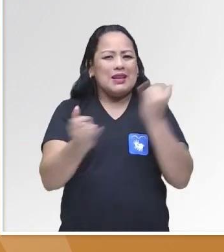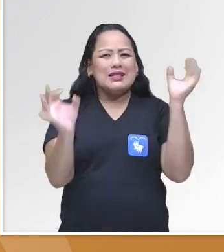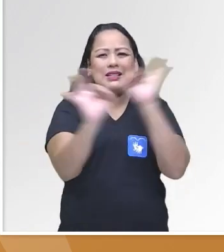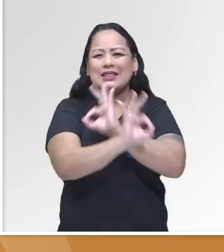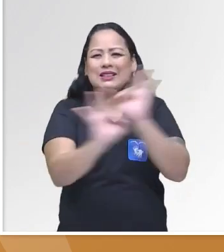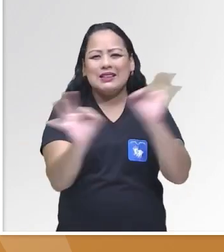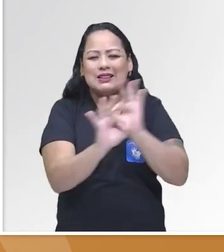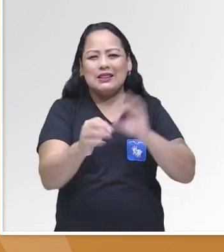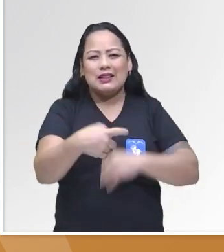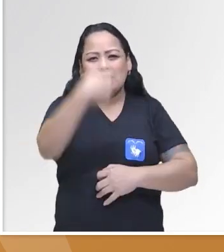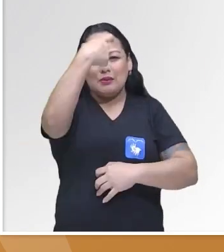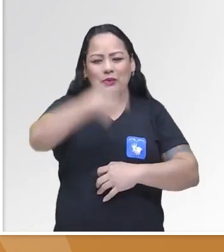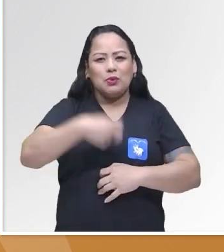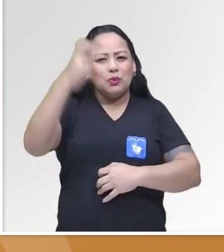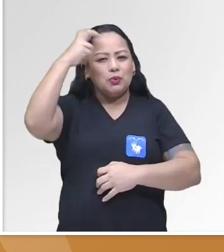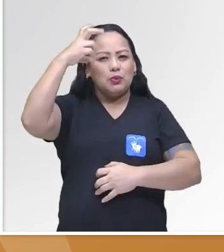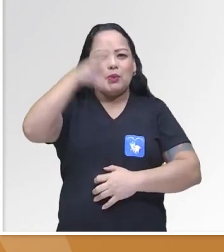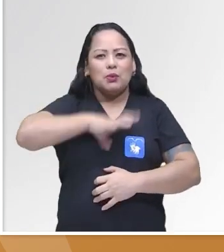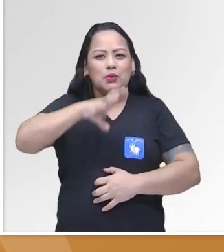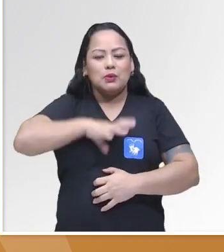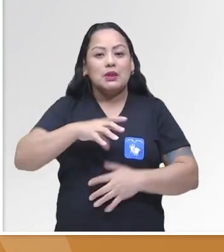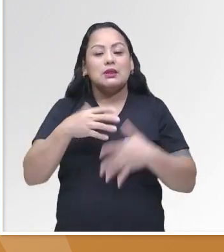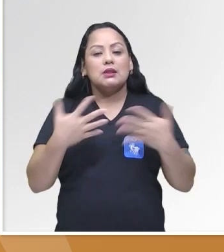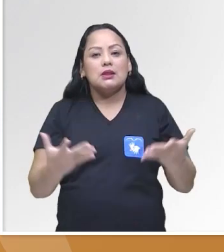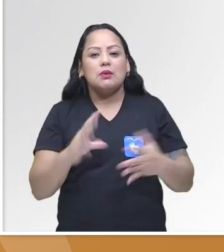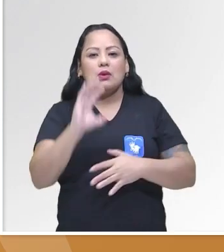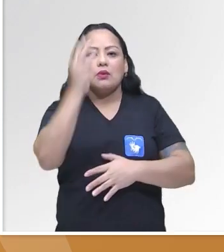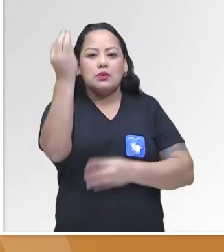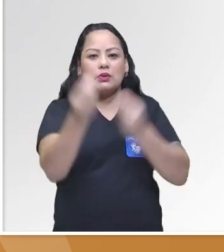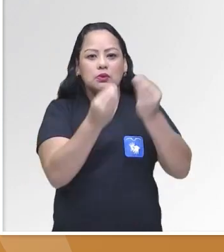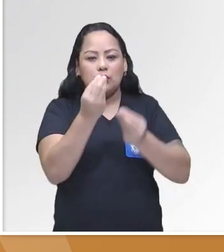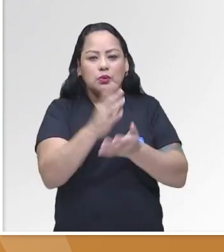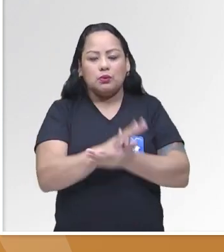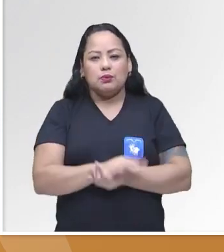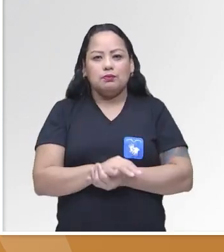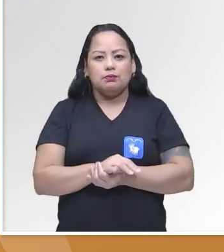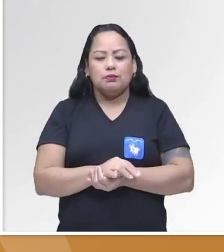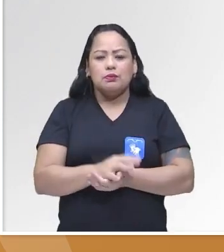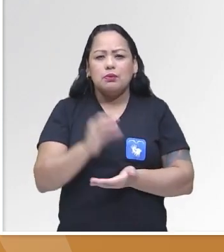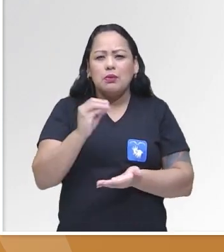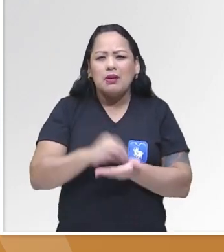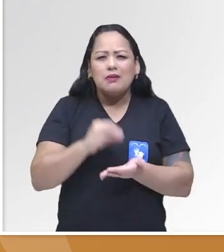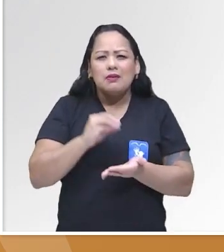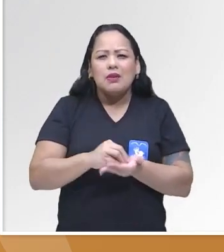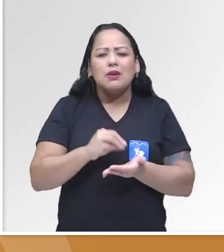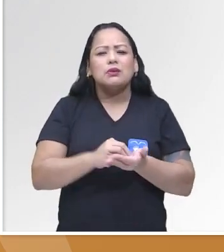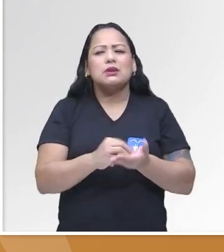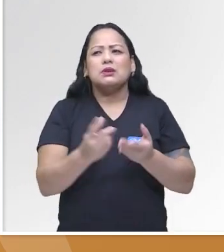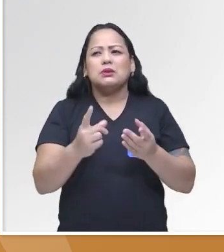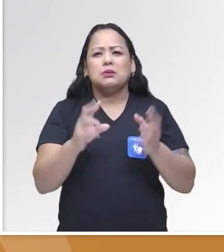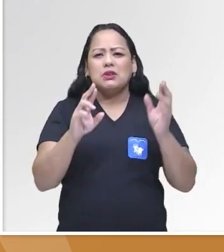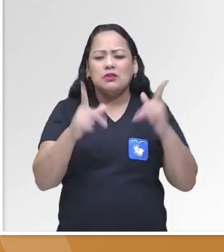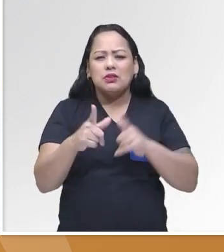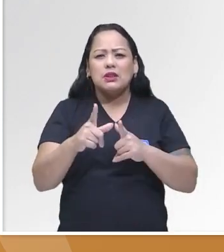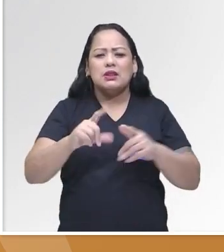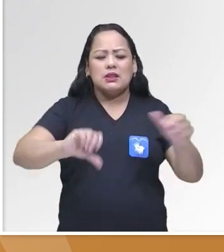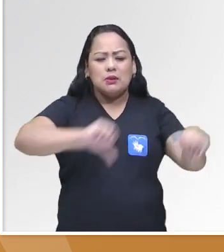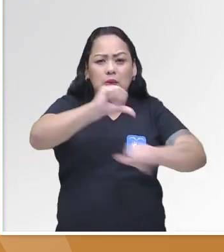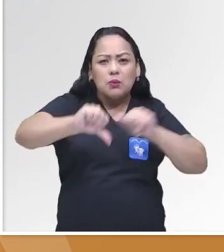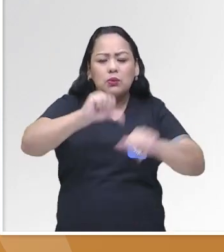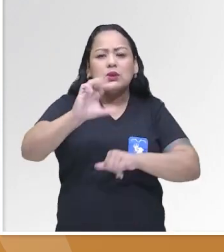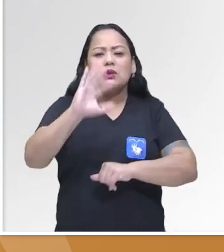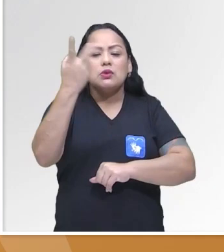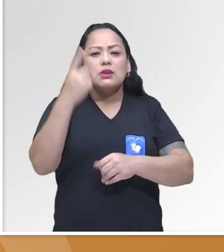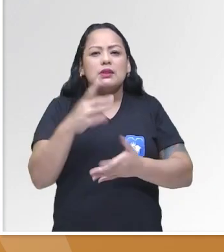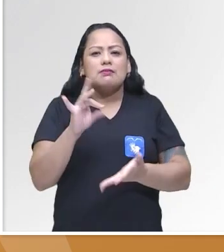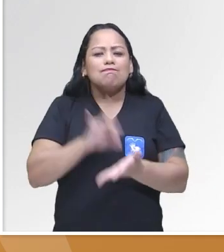com a sua cultura. E isso vai levar ao desencontro, que é justamente o momento em que se percebe